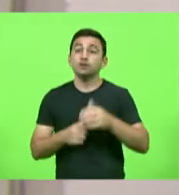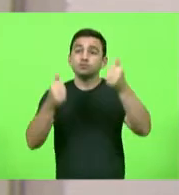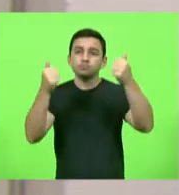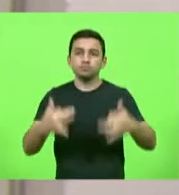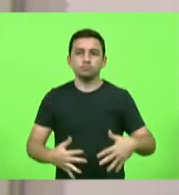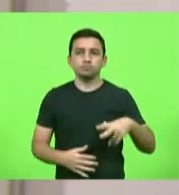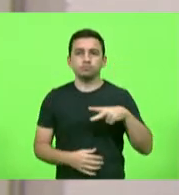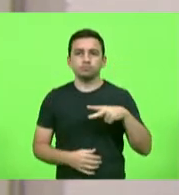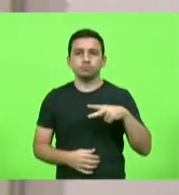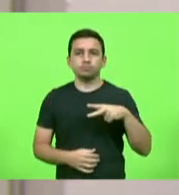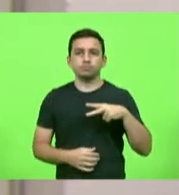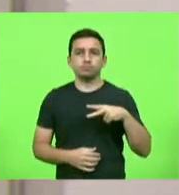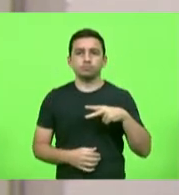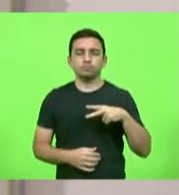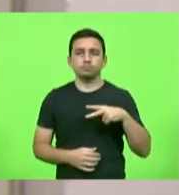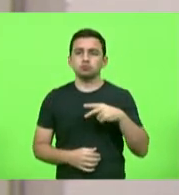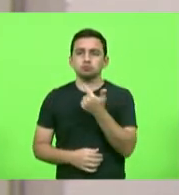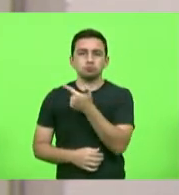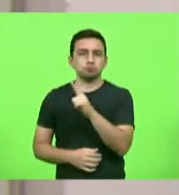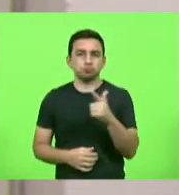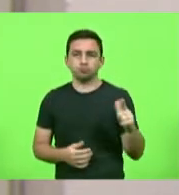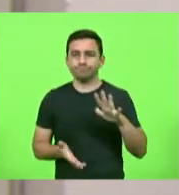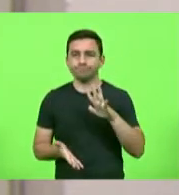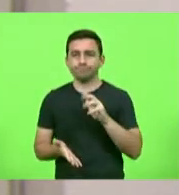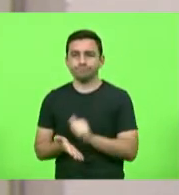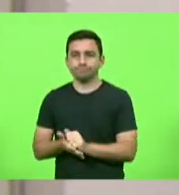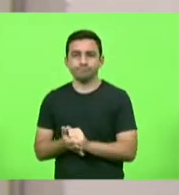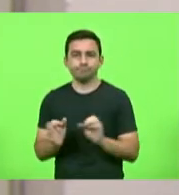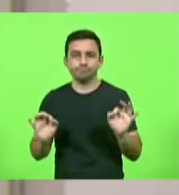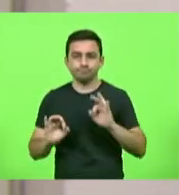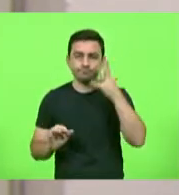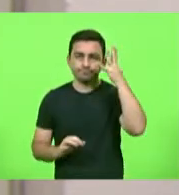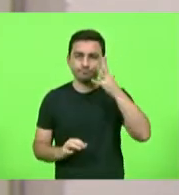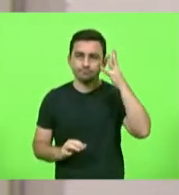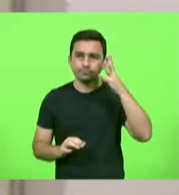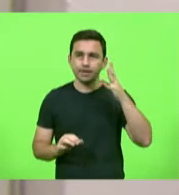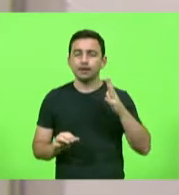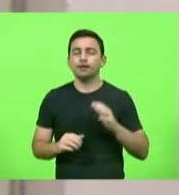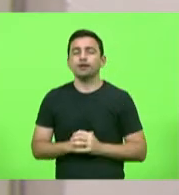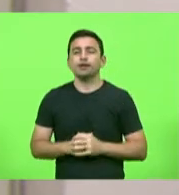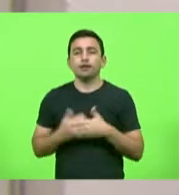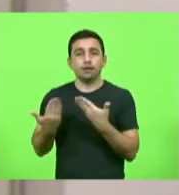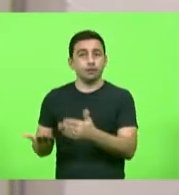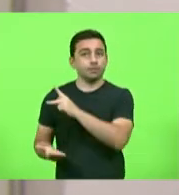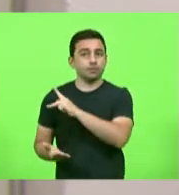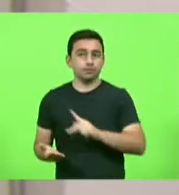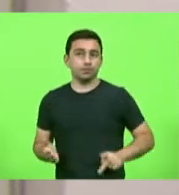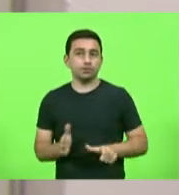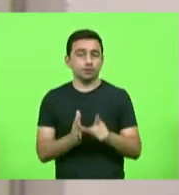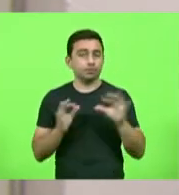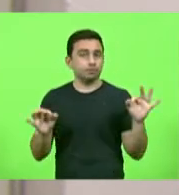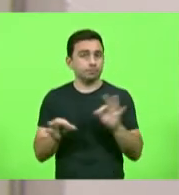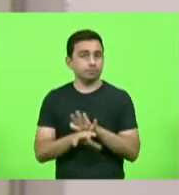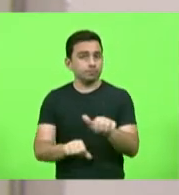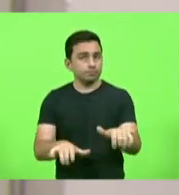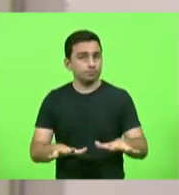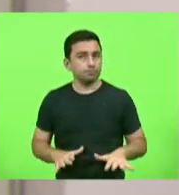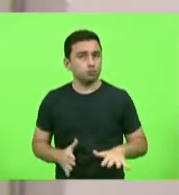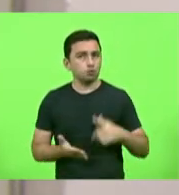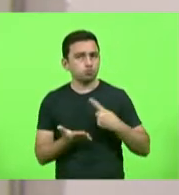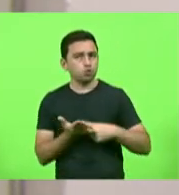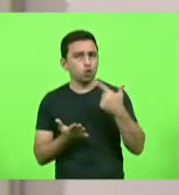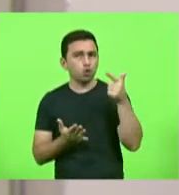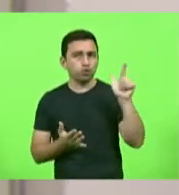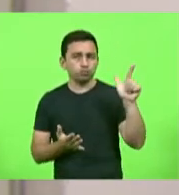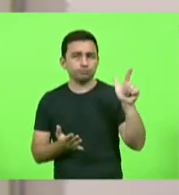Explicações pessoais. Não houve oradores inscritos. Nada mais havendo, o senhor presidente, antes de encerrar a sessão, convocou